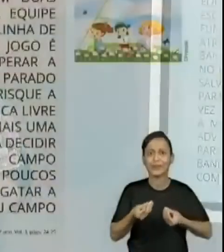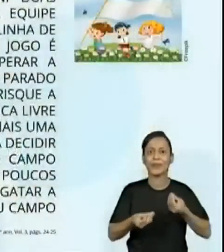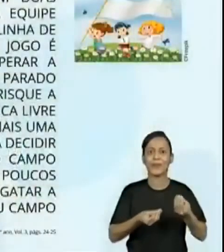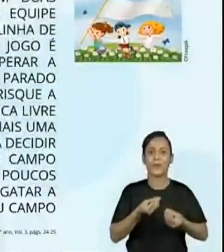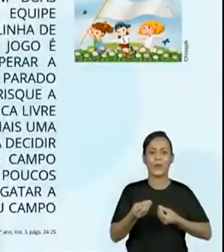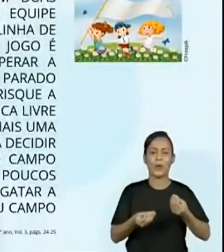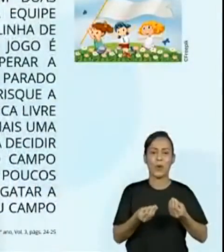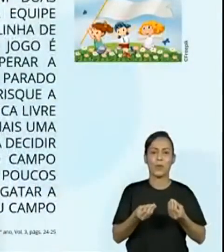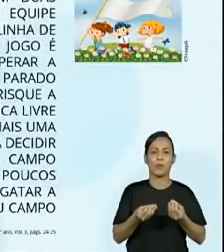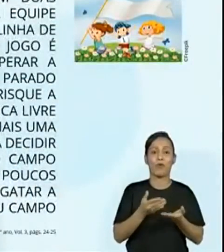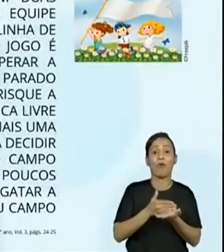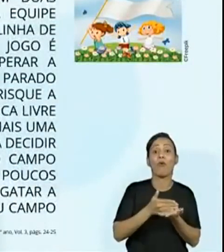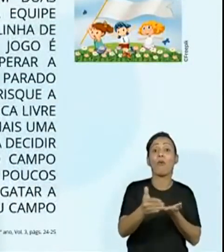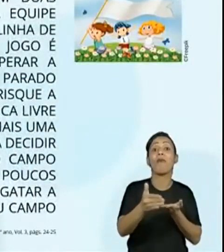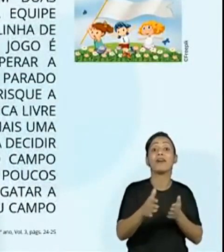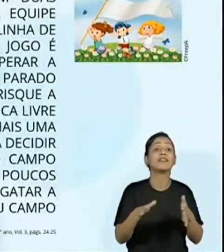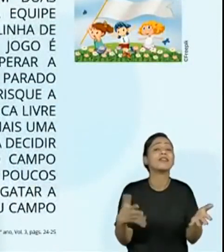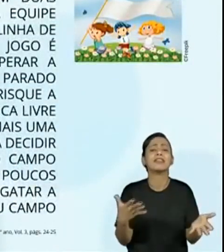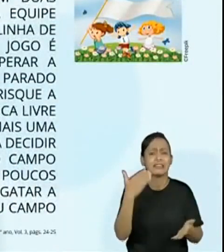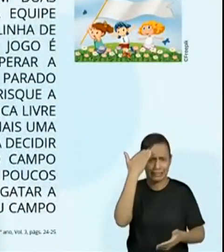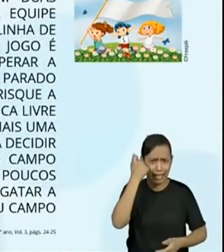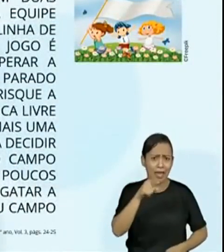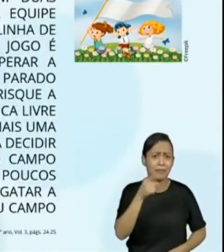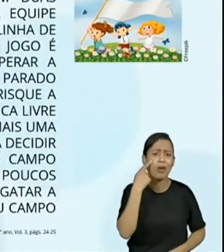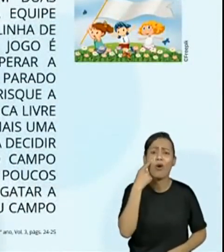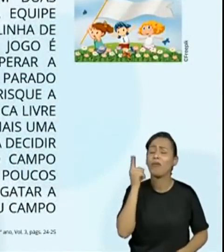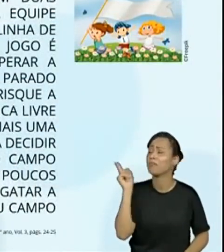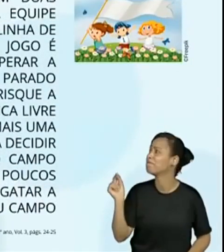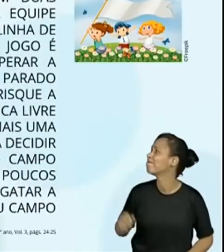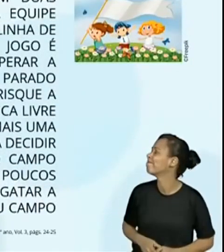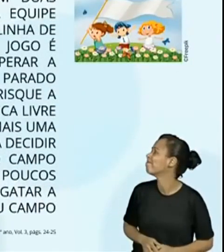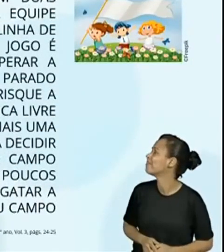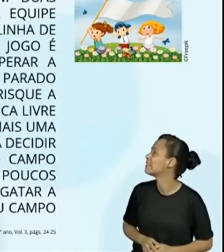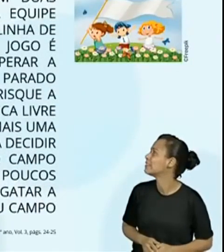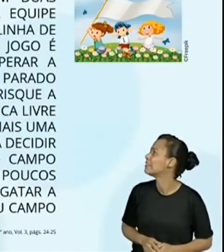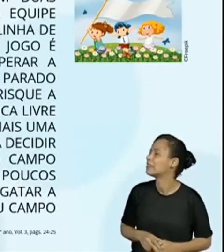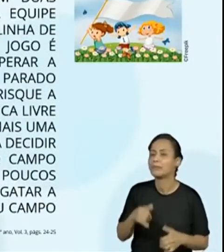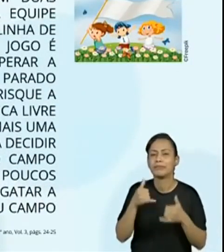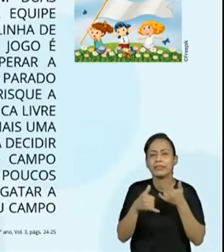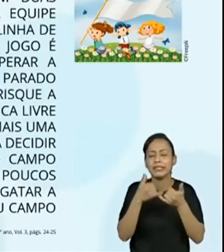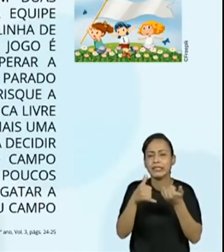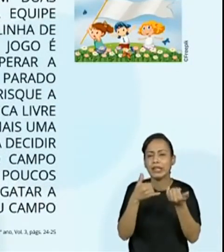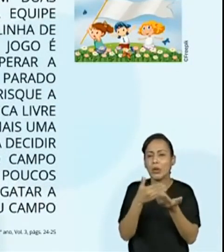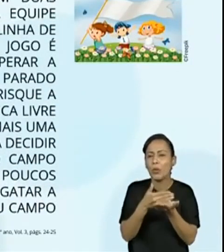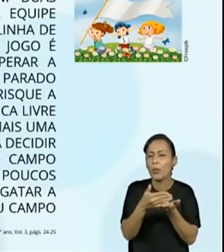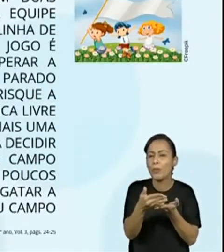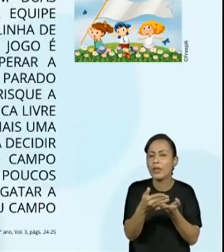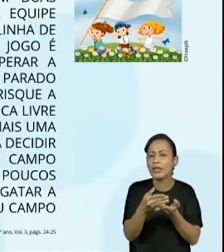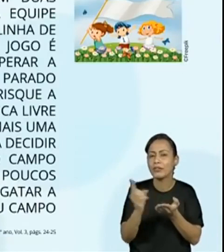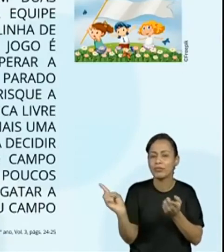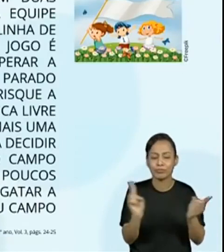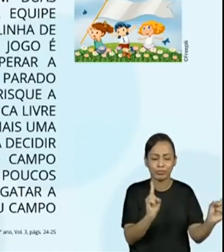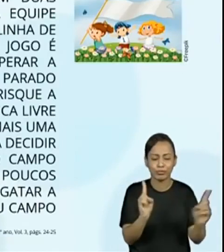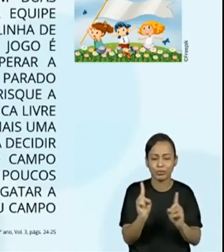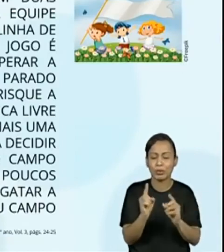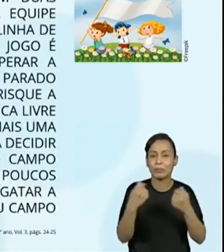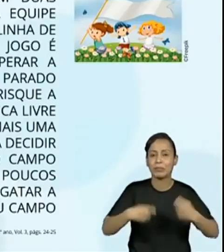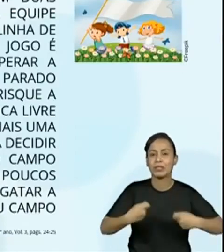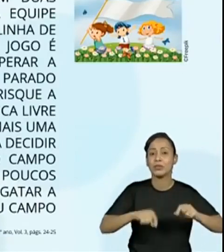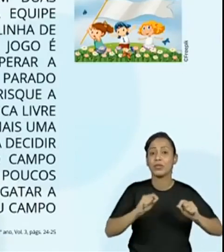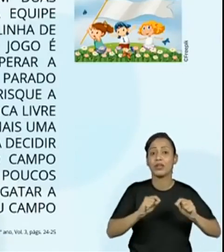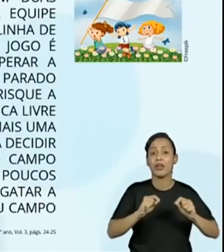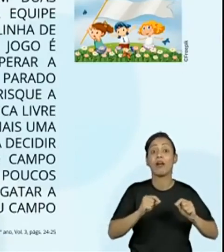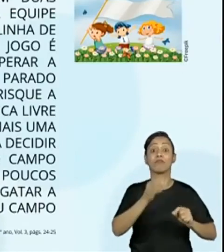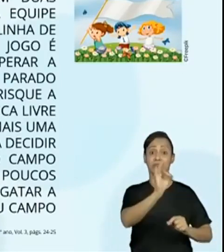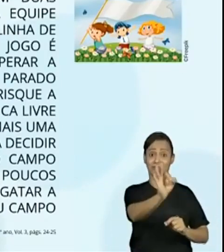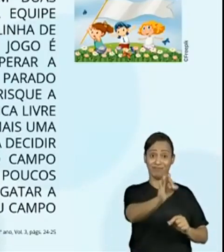essa brincadeira? Vocês conseguem me dizer, professora Kelly, como a gente inicia essa brincadeira? Ah, precisa de um